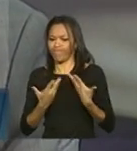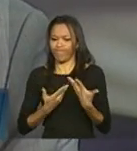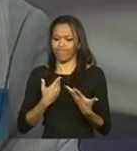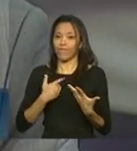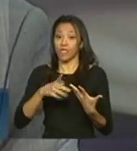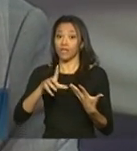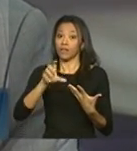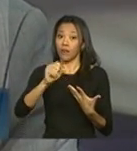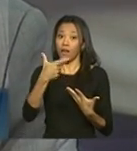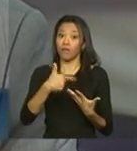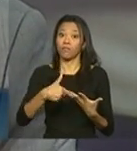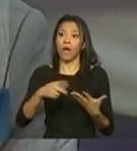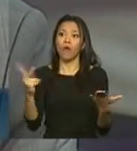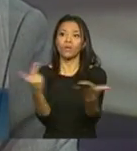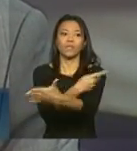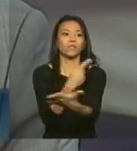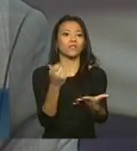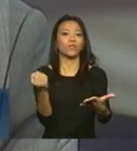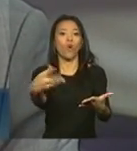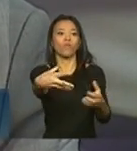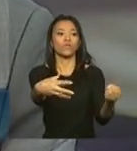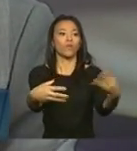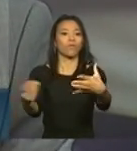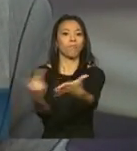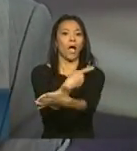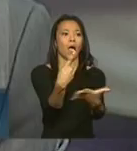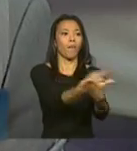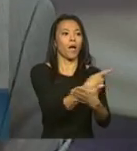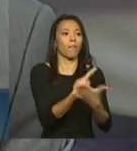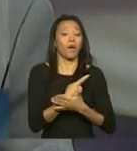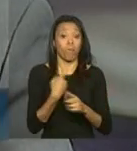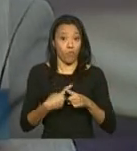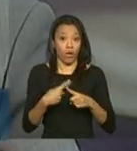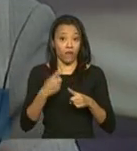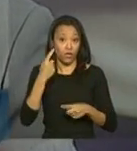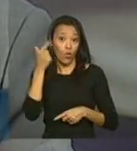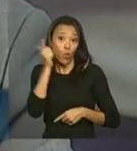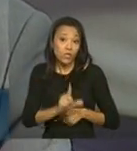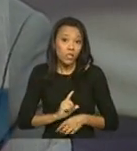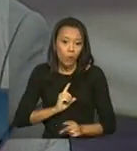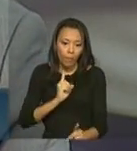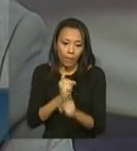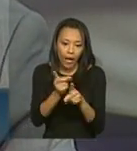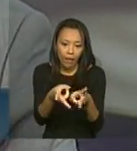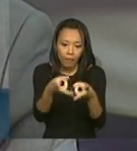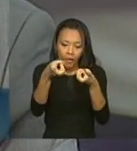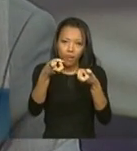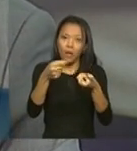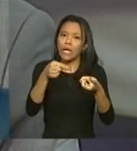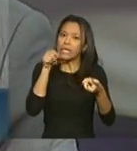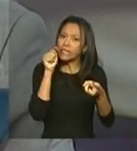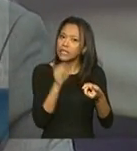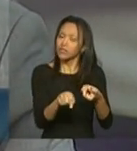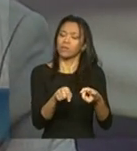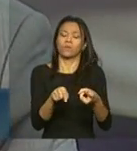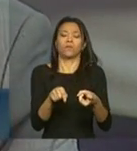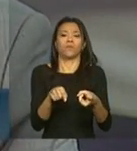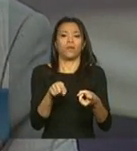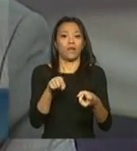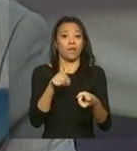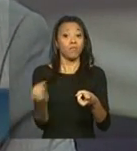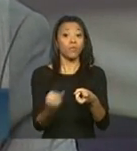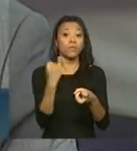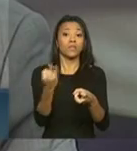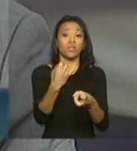da taxa de incidência, a taxa de casos novos. Por quê? Porque você conseguiu identificar mais. Inclusive, ela é um dos